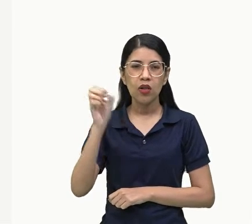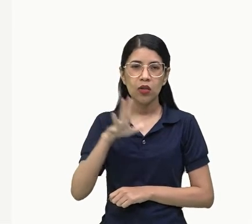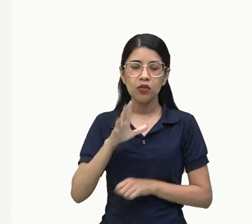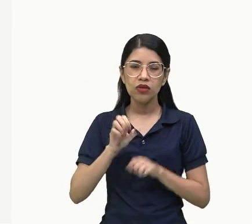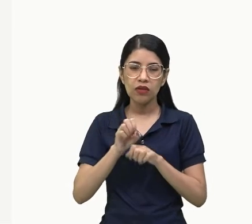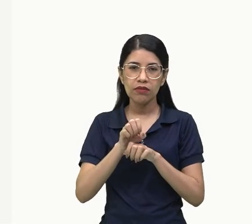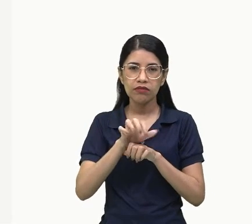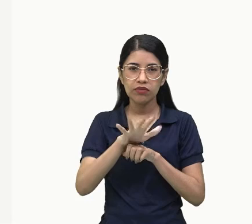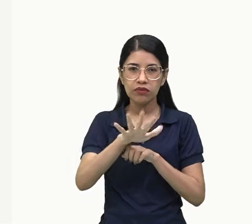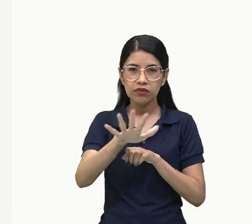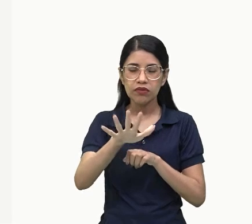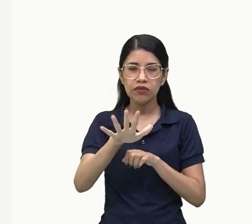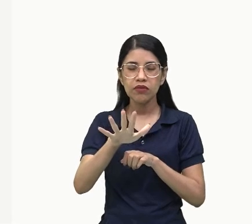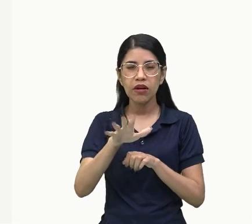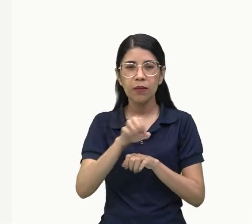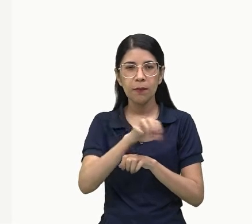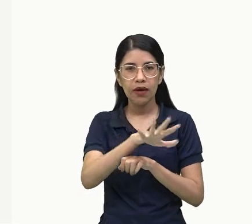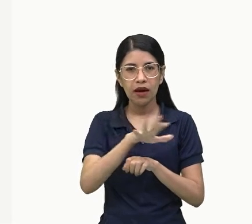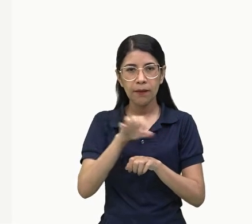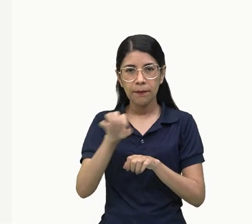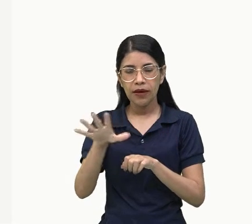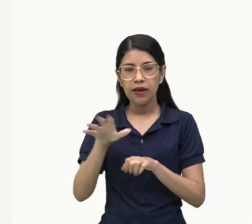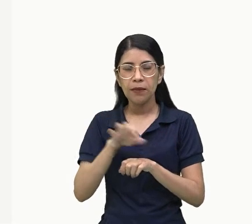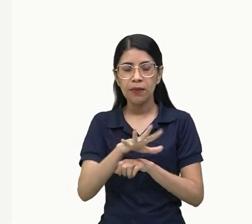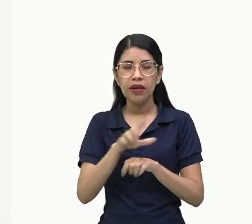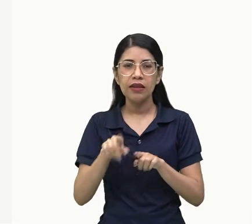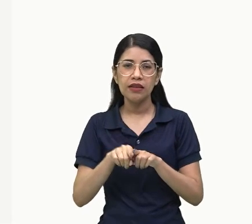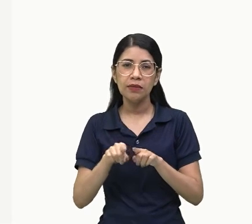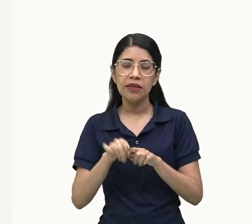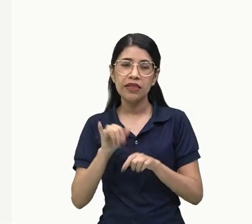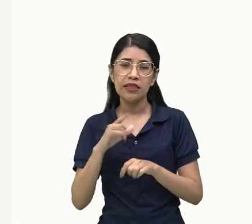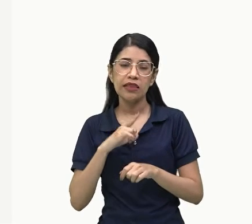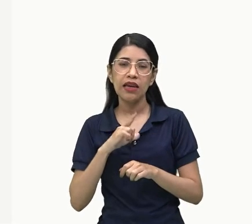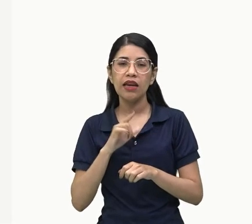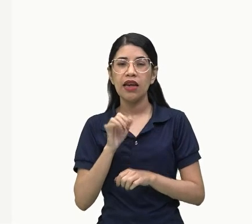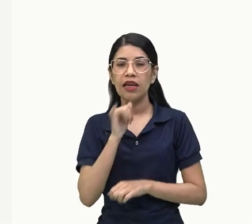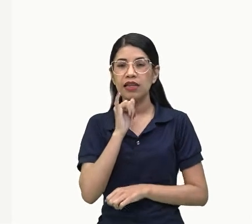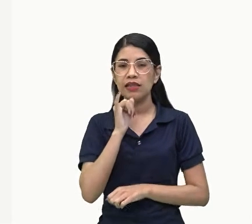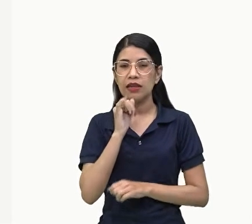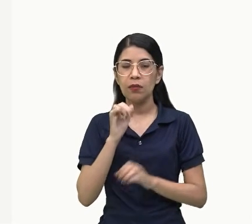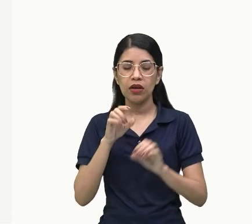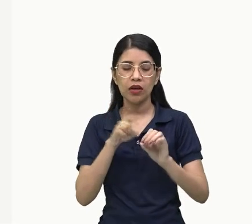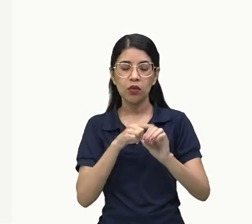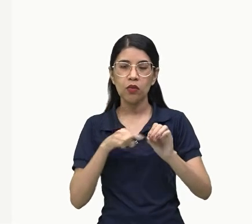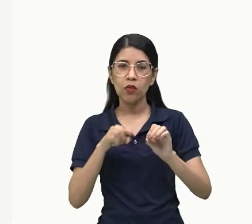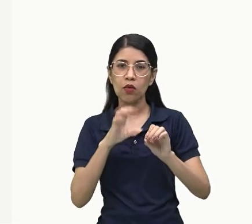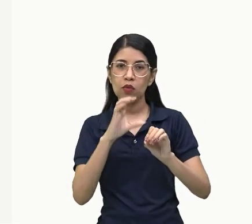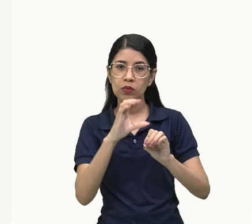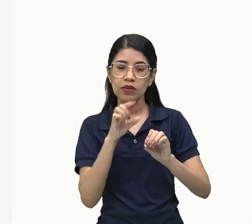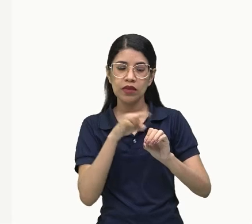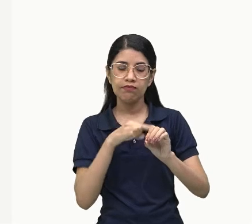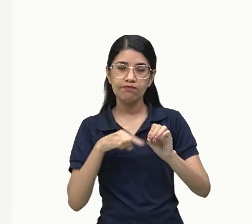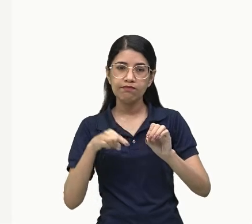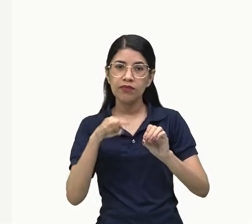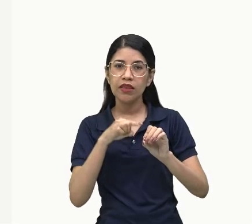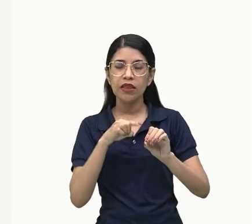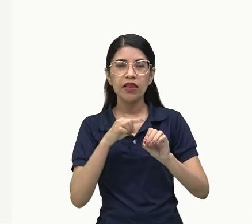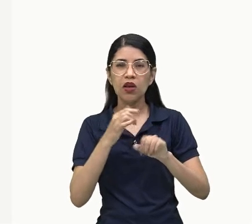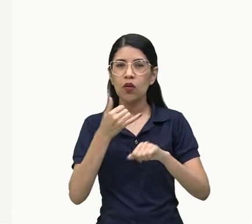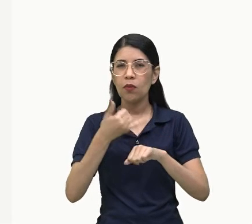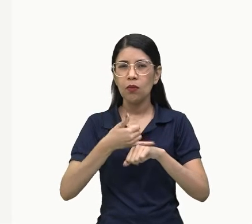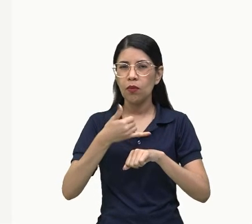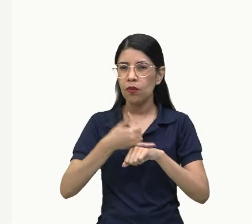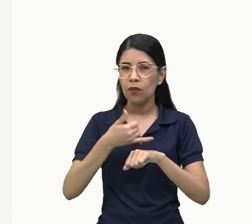divergentes, né, em todas as direções. Se eu tiver um anteparo C na frente dessa fonte aqui, ó, um objeto,